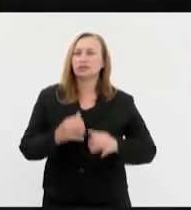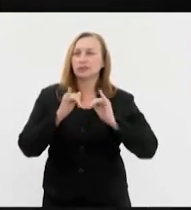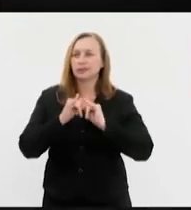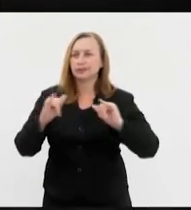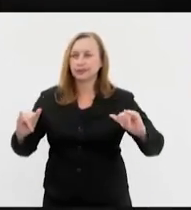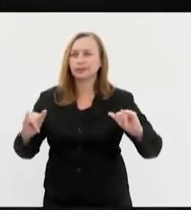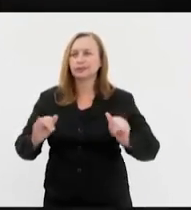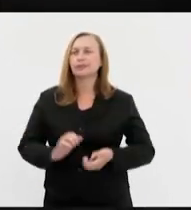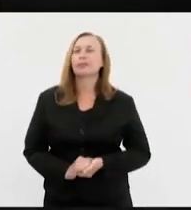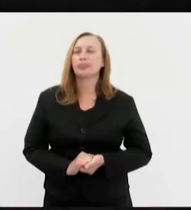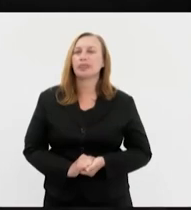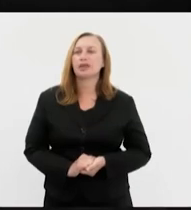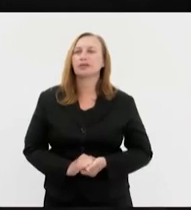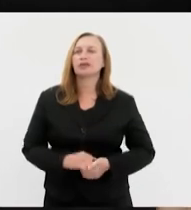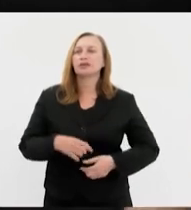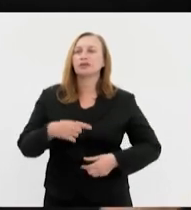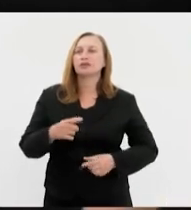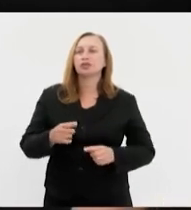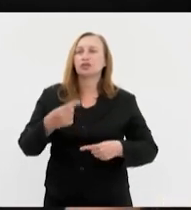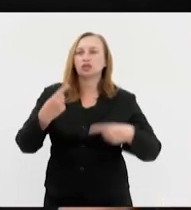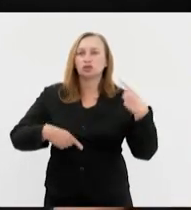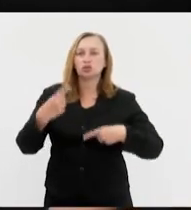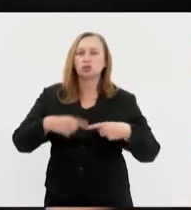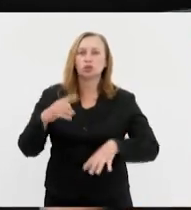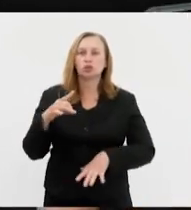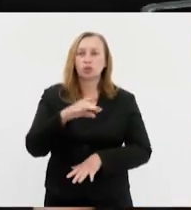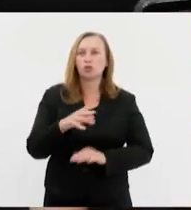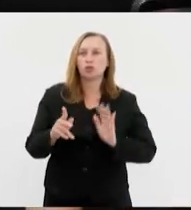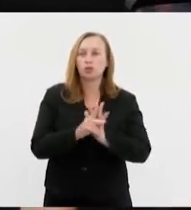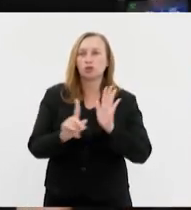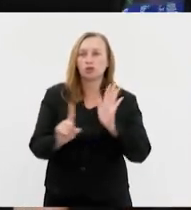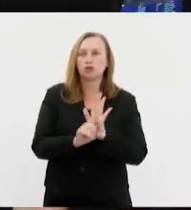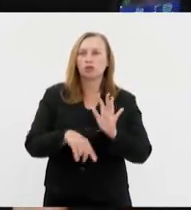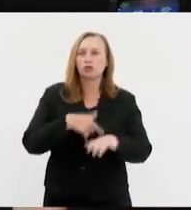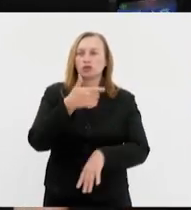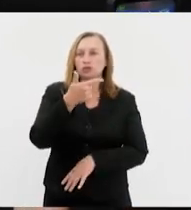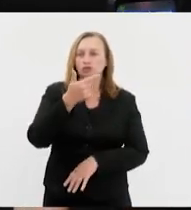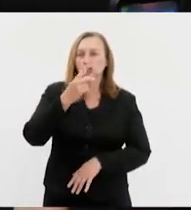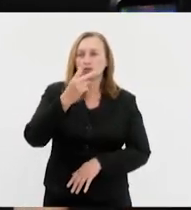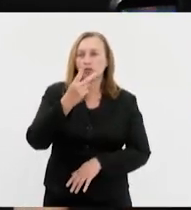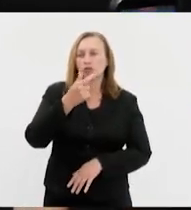Anuncio, em regime de urgência em discussão única, projeto de lei número